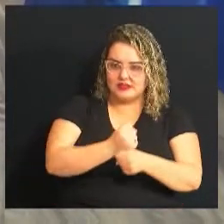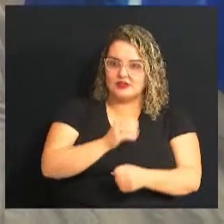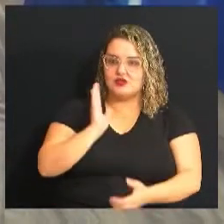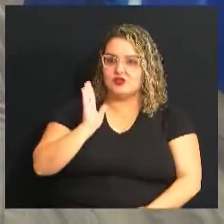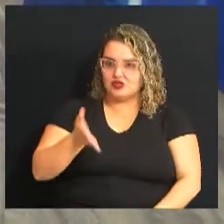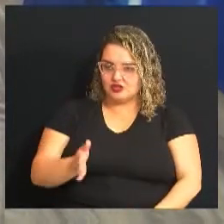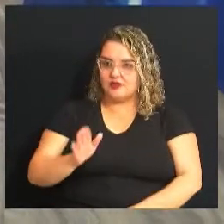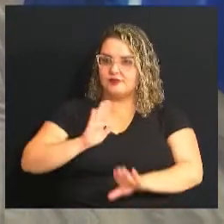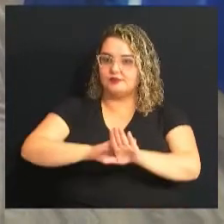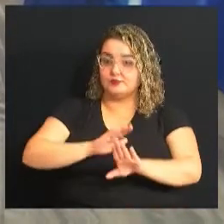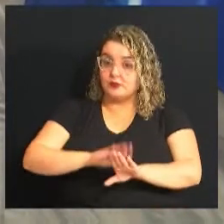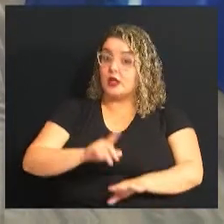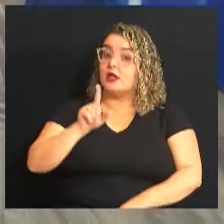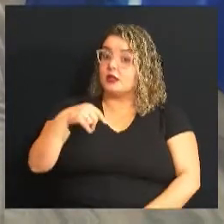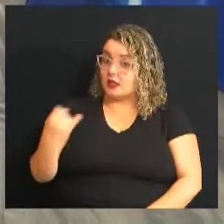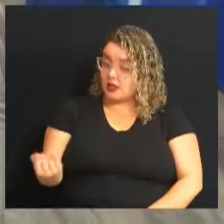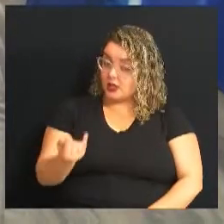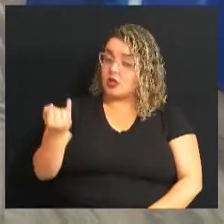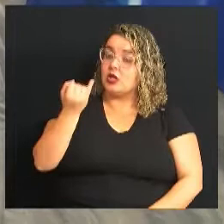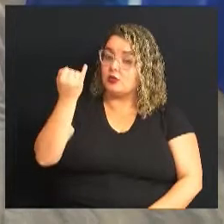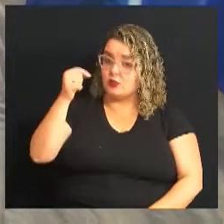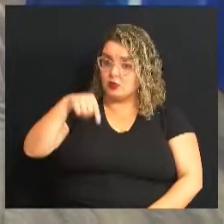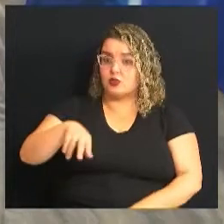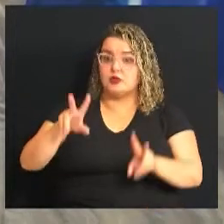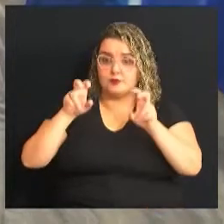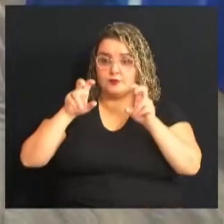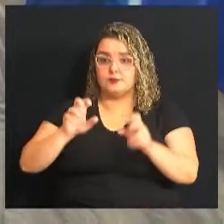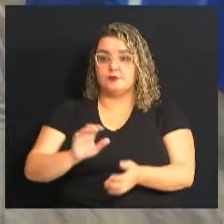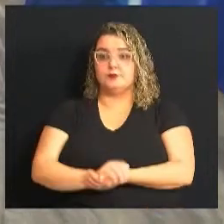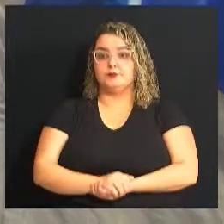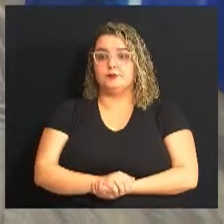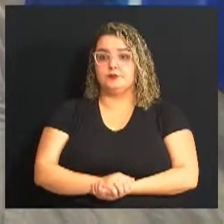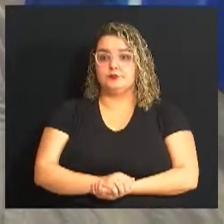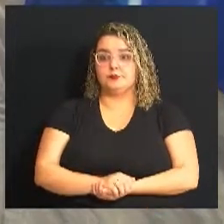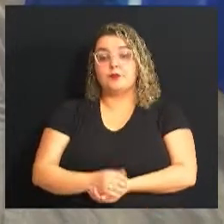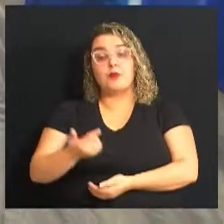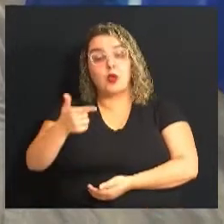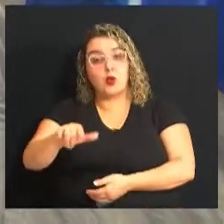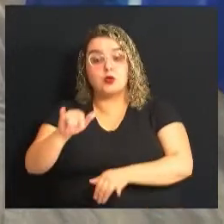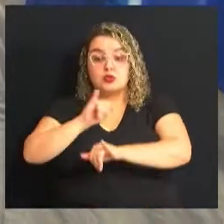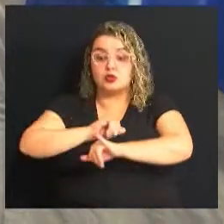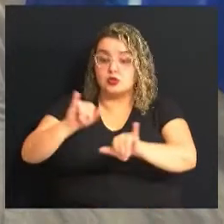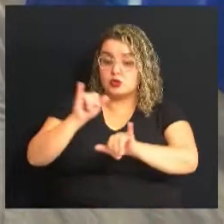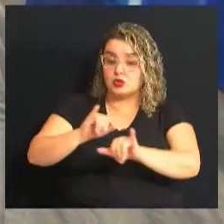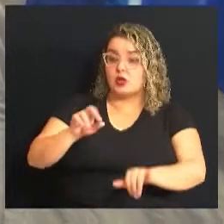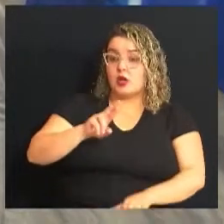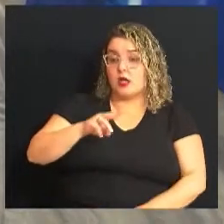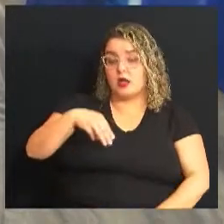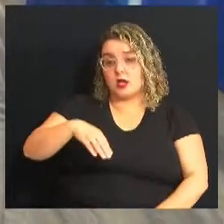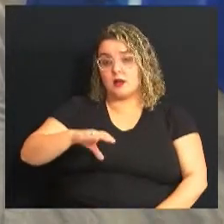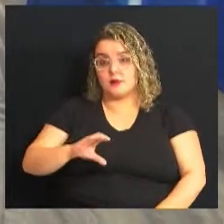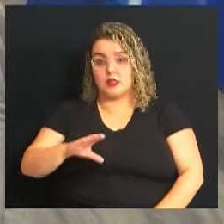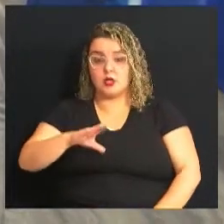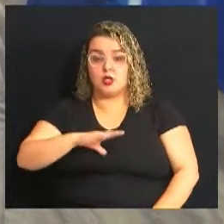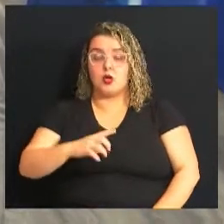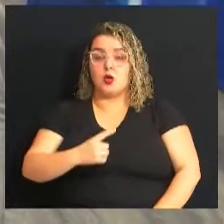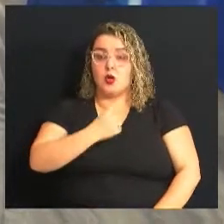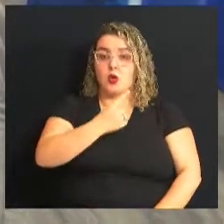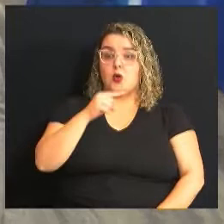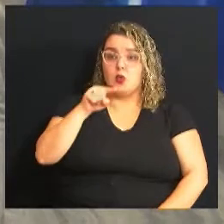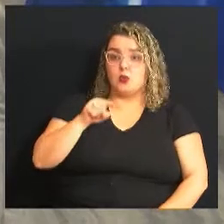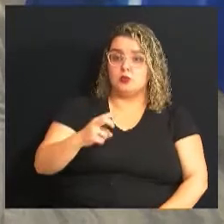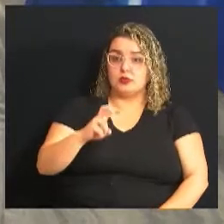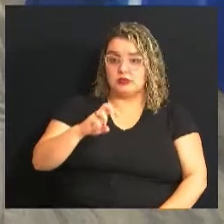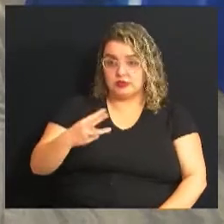país e é muito importante este assunto. A gente segue aqui com as notícias da Metrópole de Campinas, 11 horas mais 53 minutos.